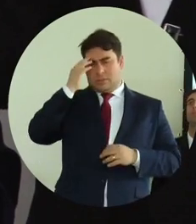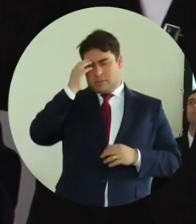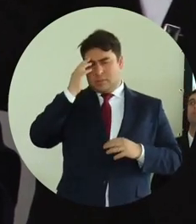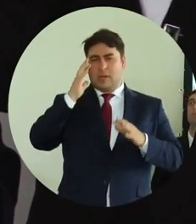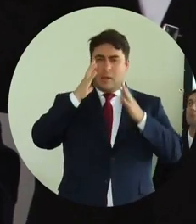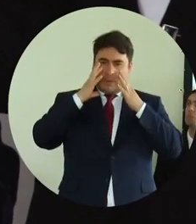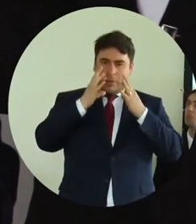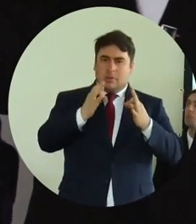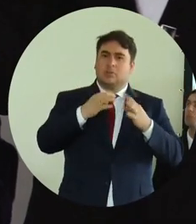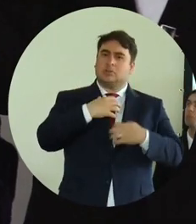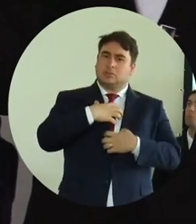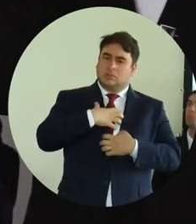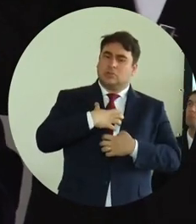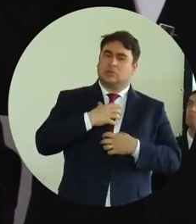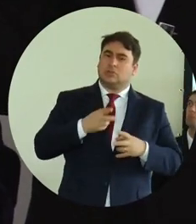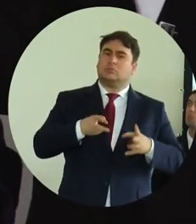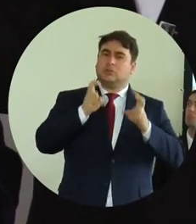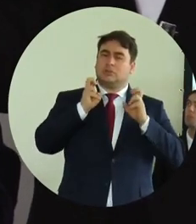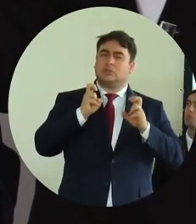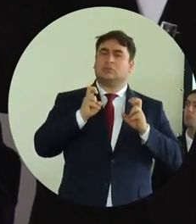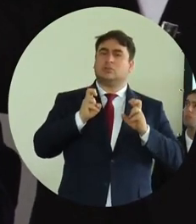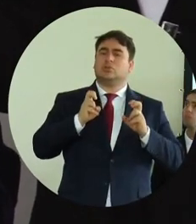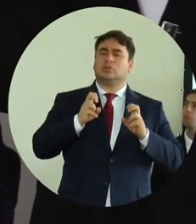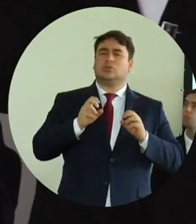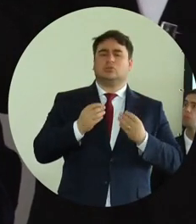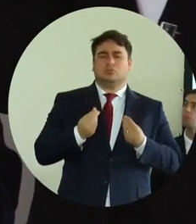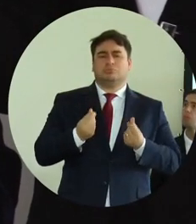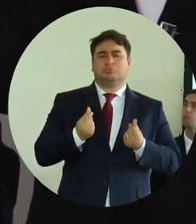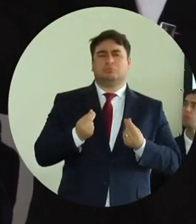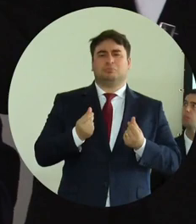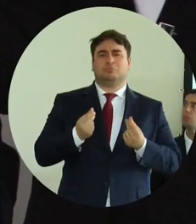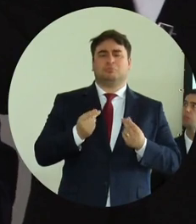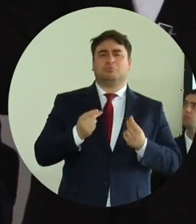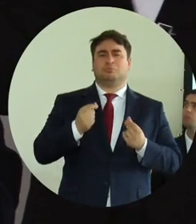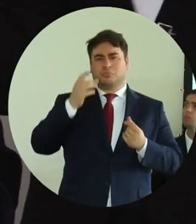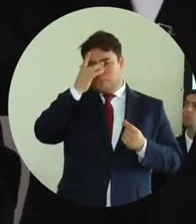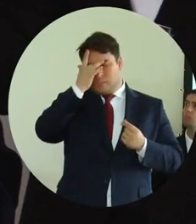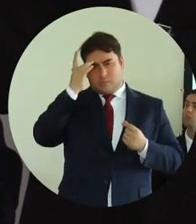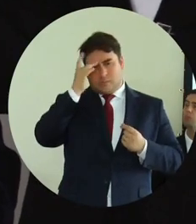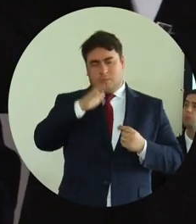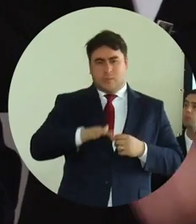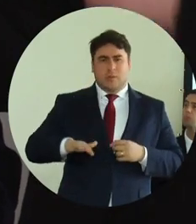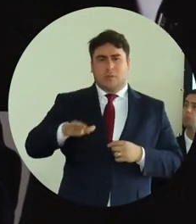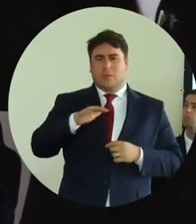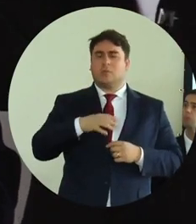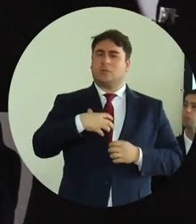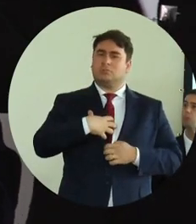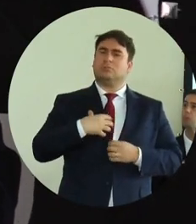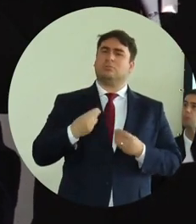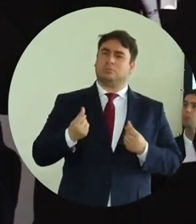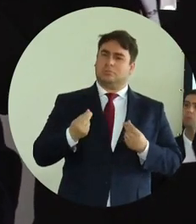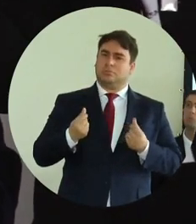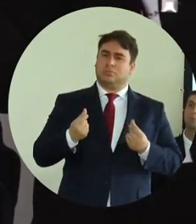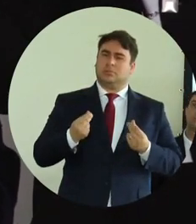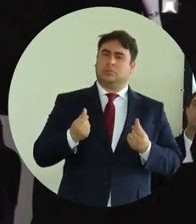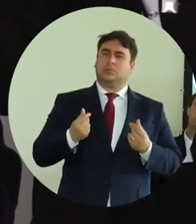ouvir, sabe sentir, sabe perceber, tem sensibilidade para as pessoas, tem sensibilidade para